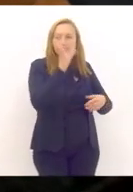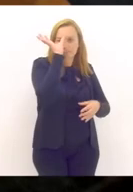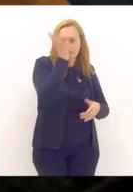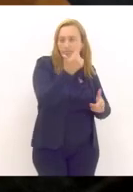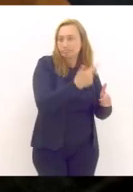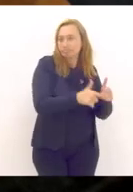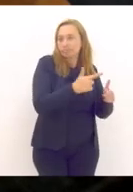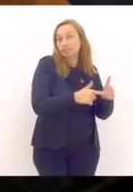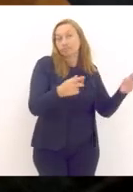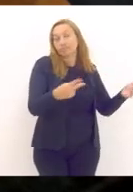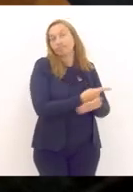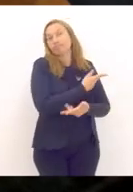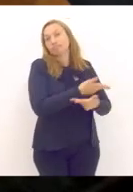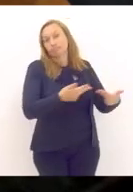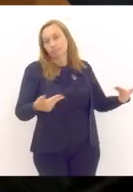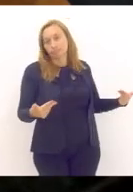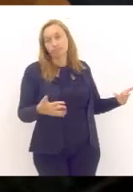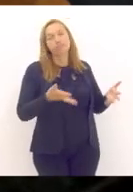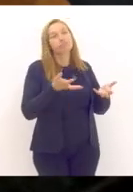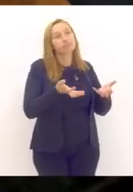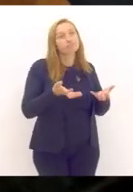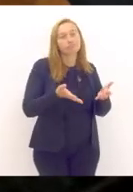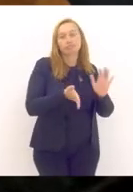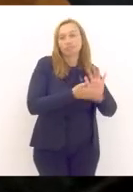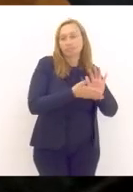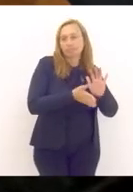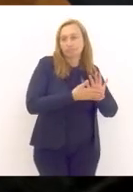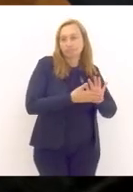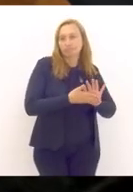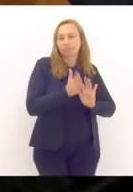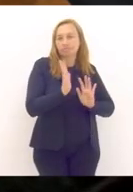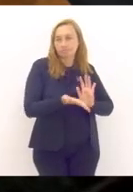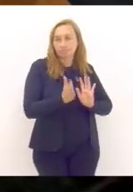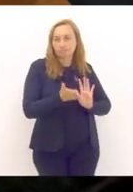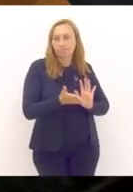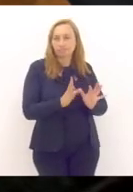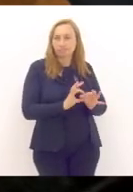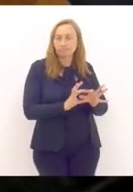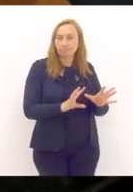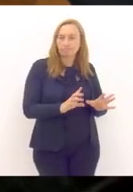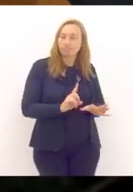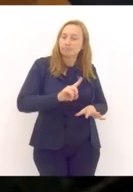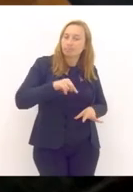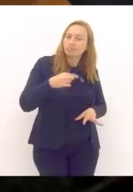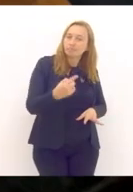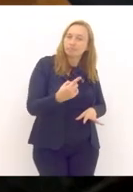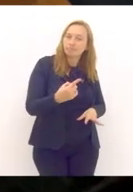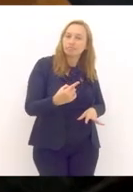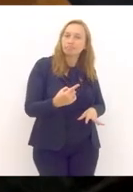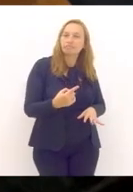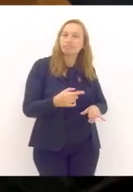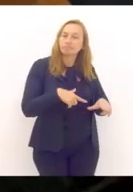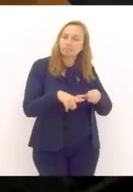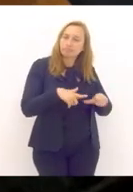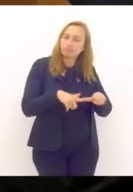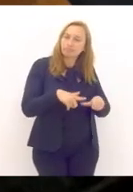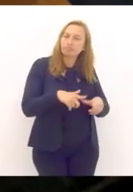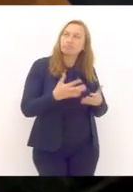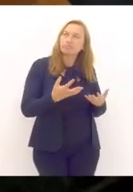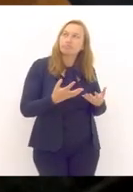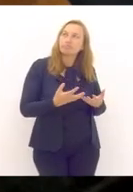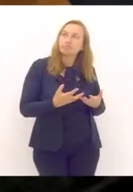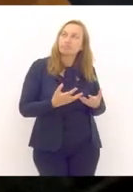acontecem. Então, eu queria, né, propor, já deixar isso para que a gente, além do exercício que a gente tenha, né,